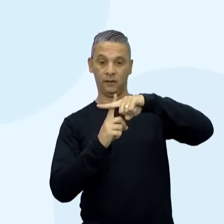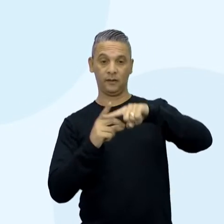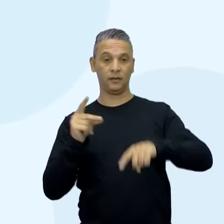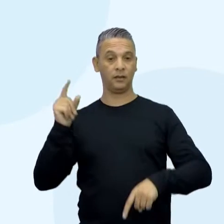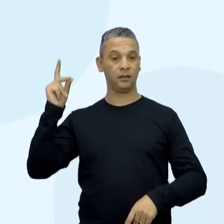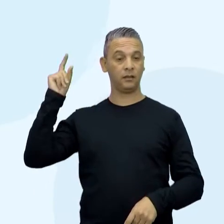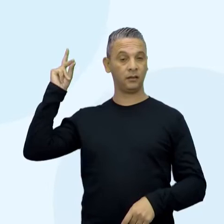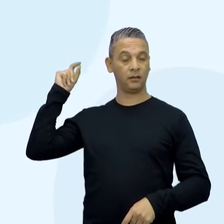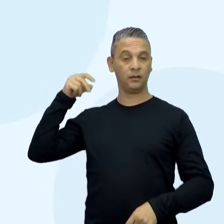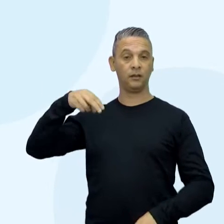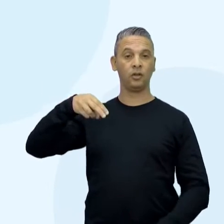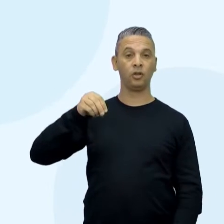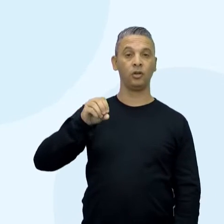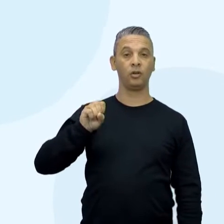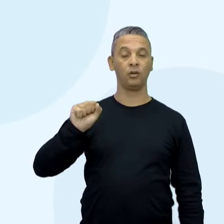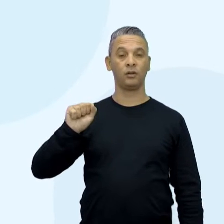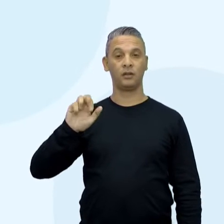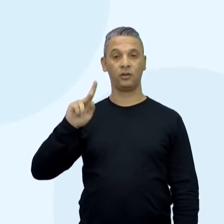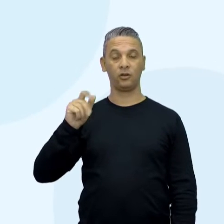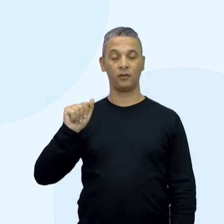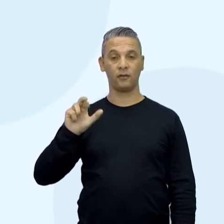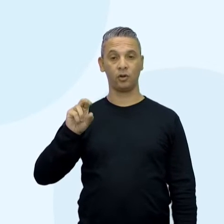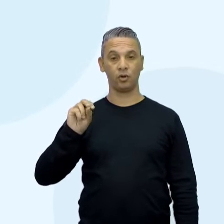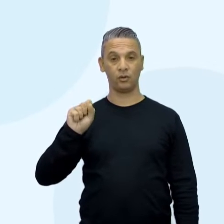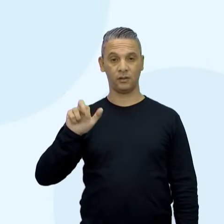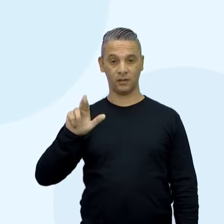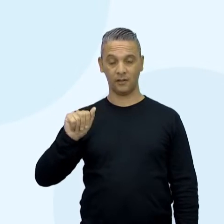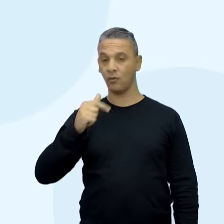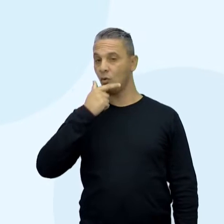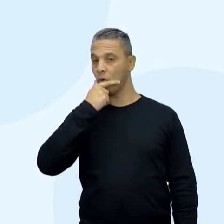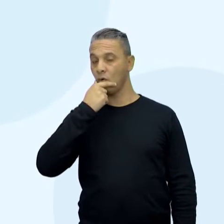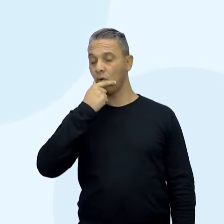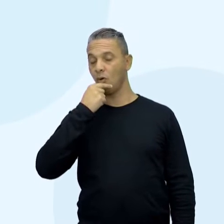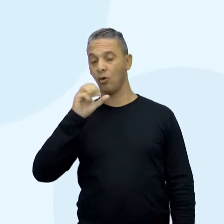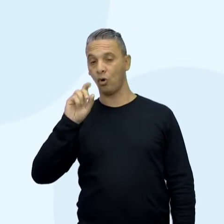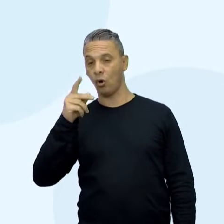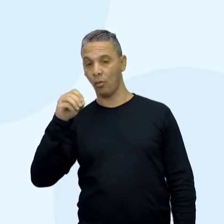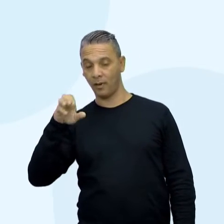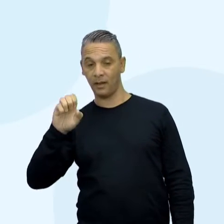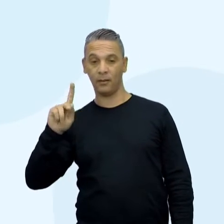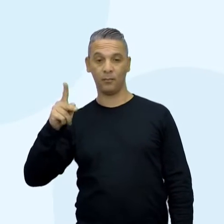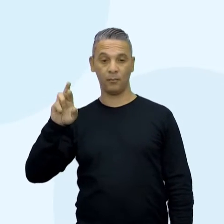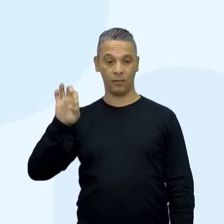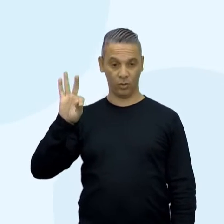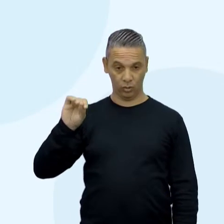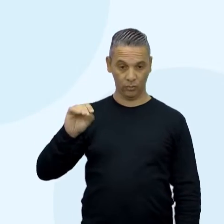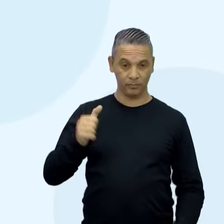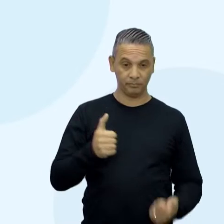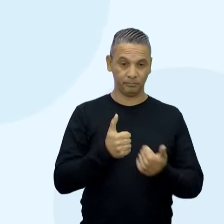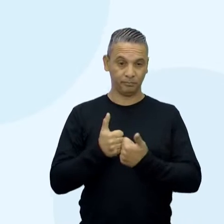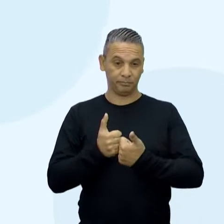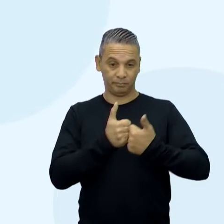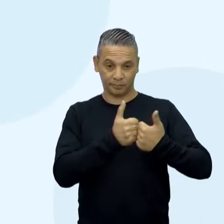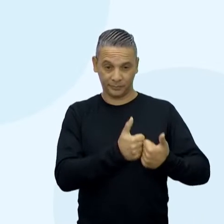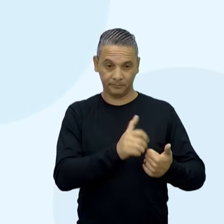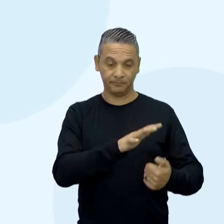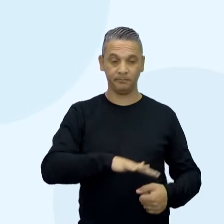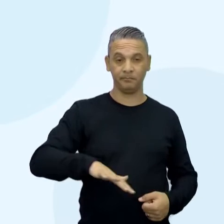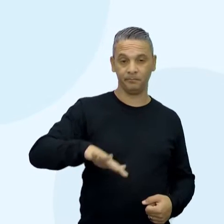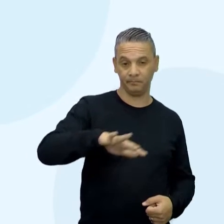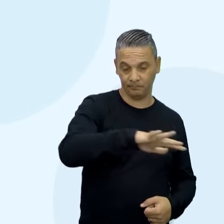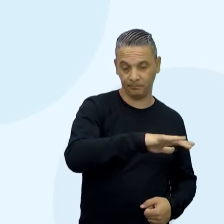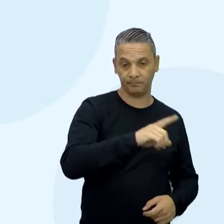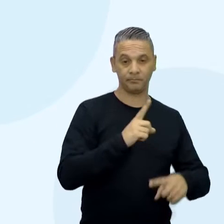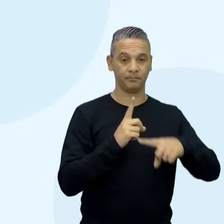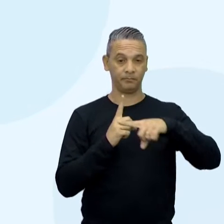Nossa Senhora do Rosário dos Homens Pretos, tá? Então, tinha uma igreja que ficava próxima à igreja matriz,